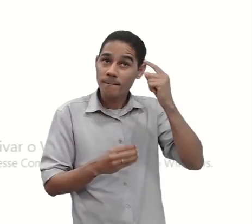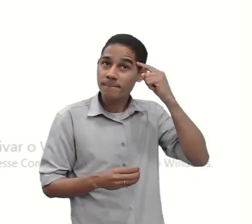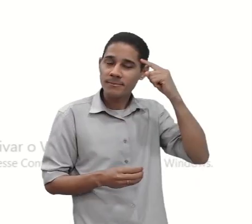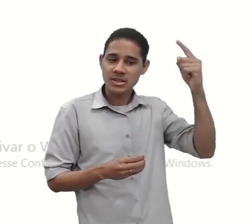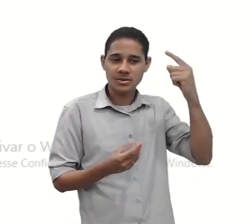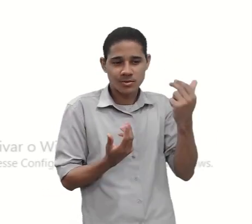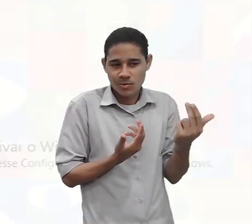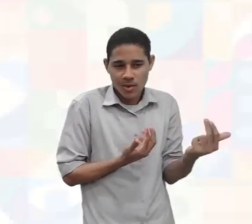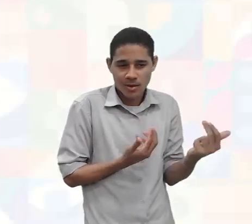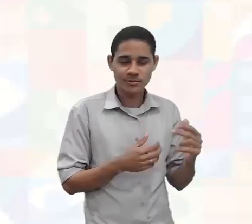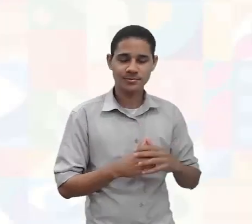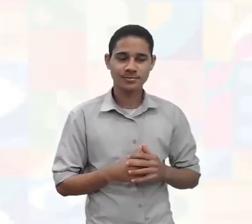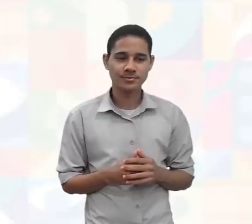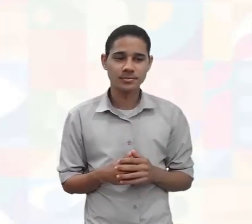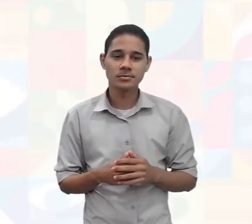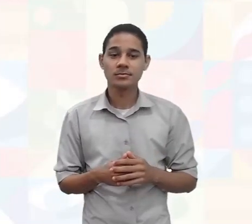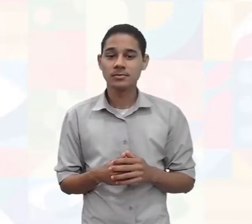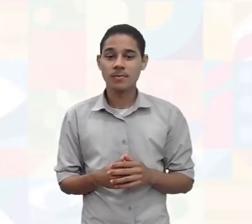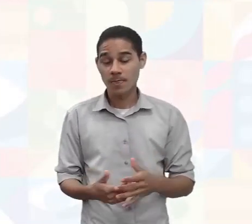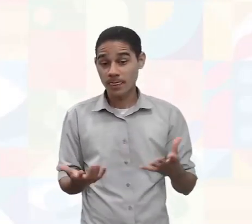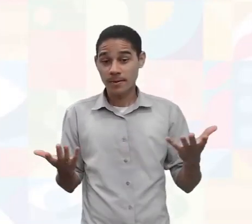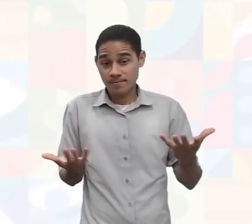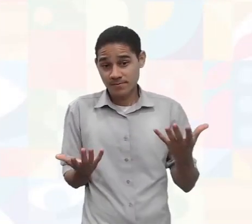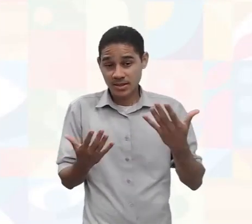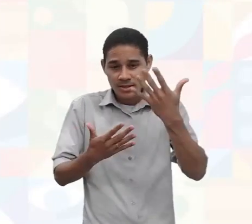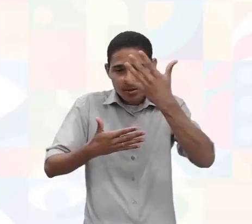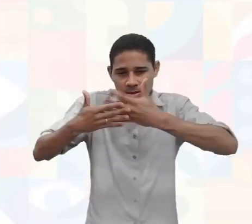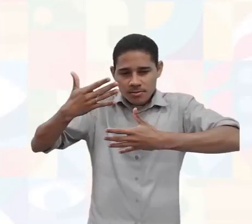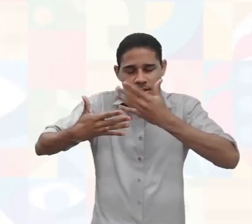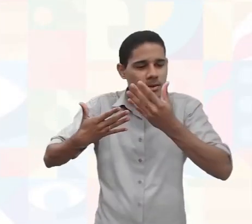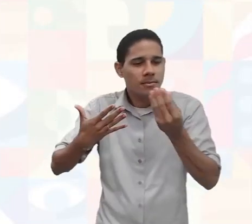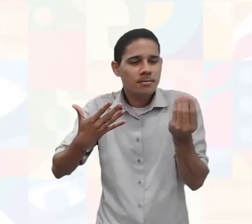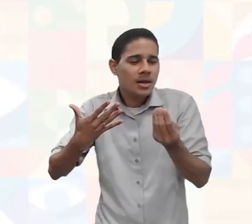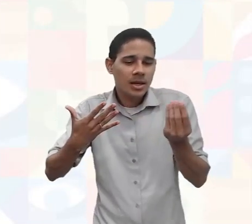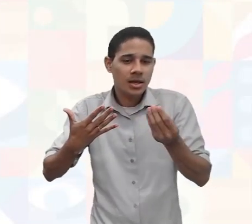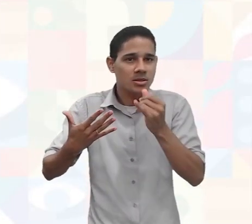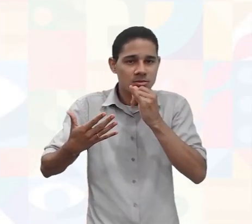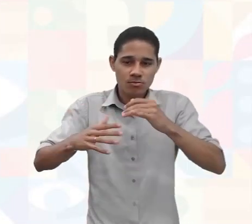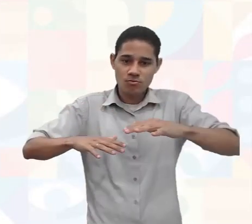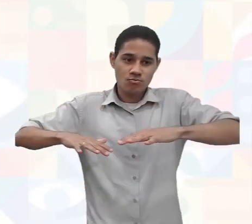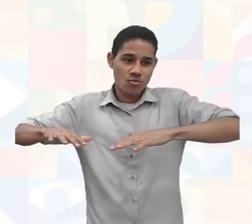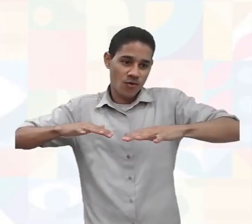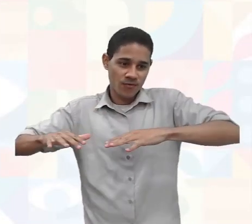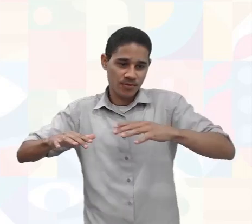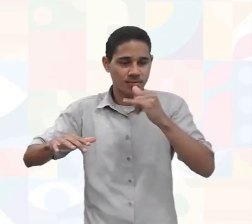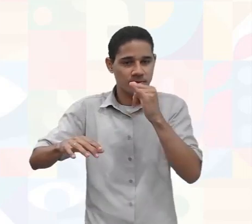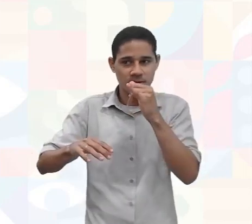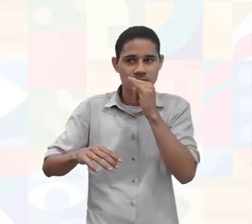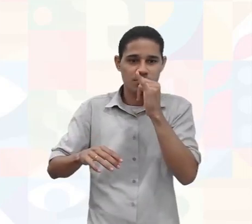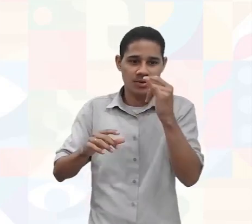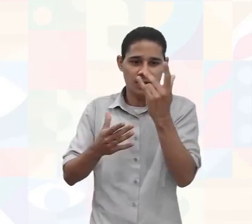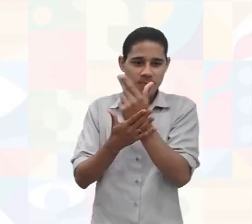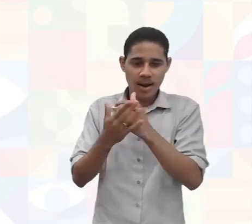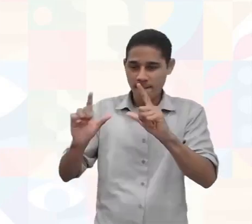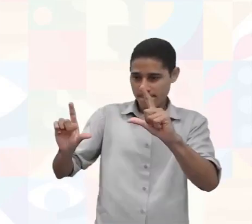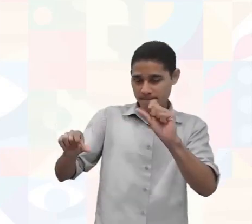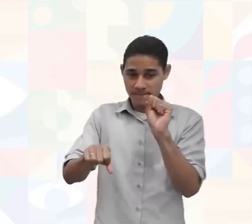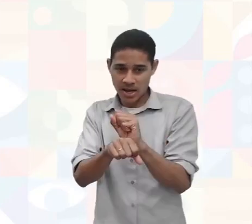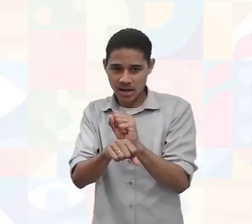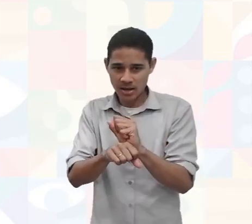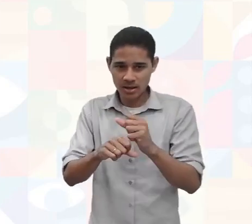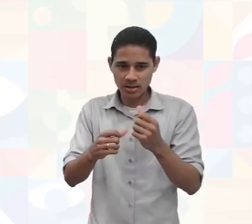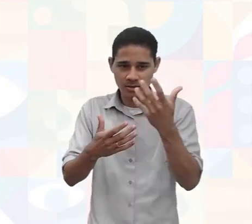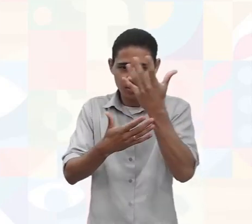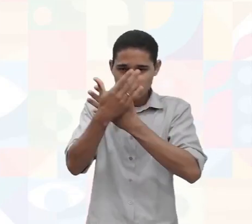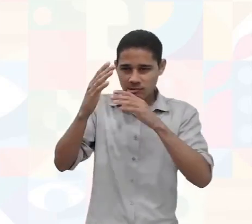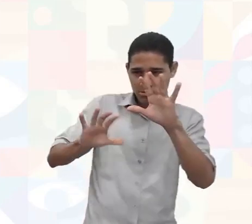dinâmica. A transparência ela serve para criar movimento em imagens estáticas, ela também serve para fazer